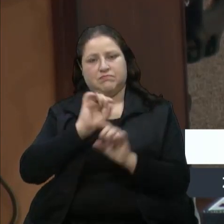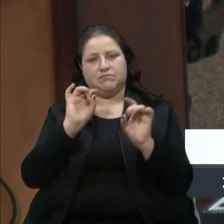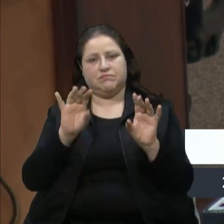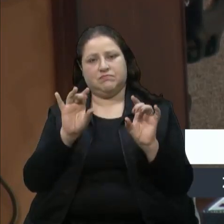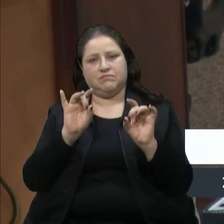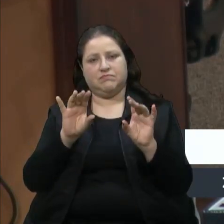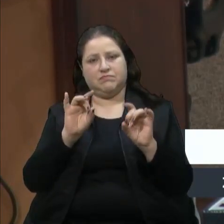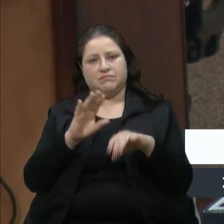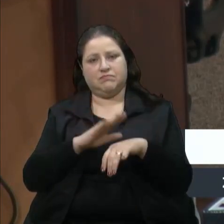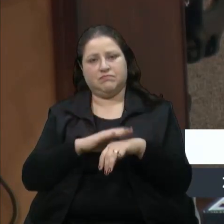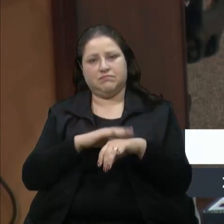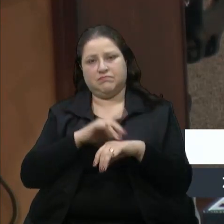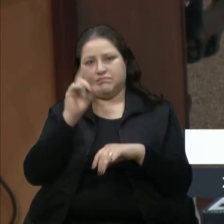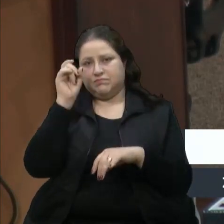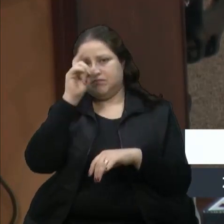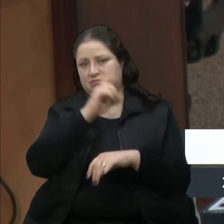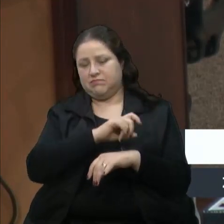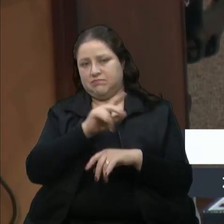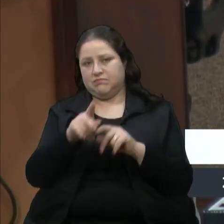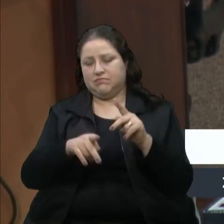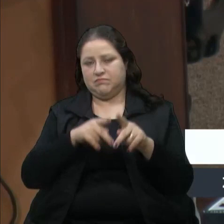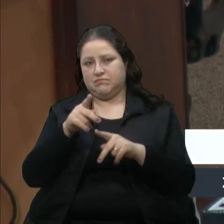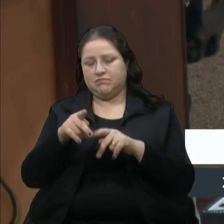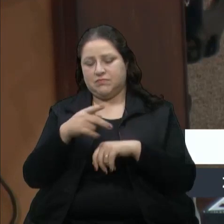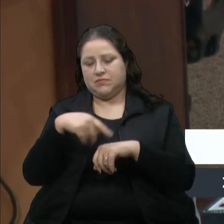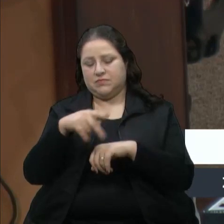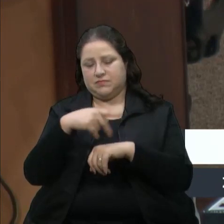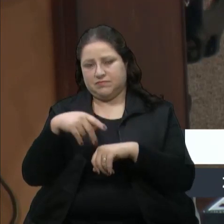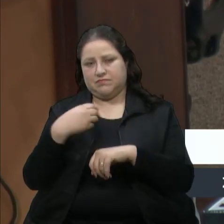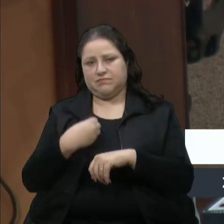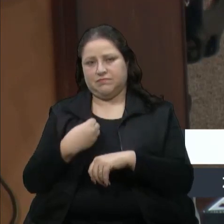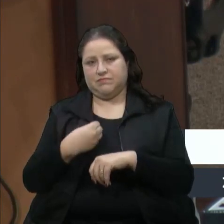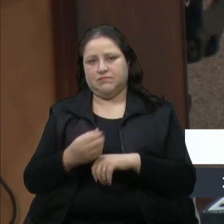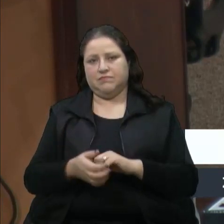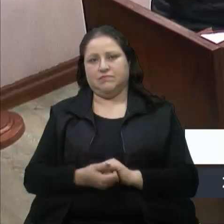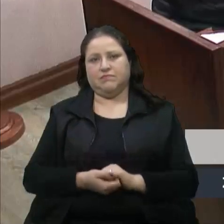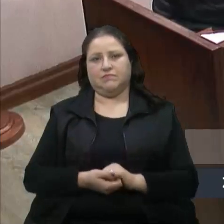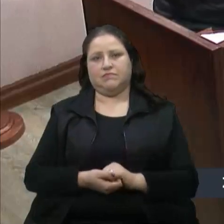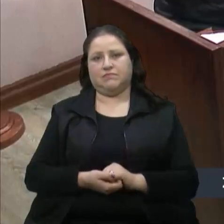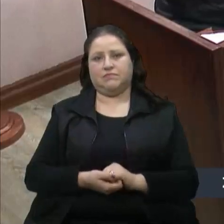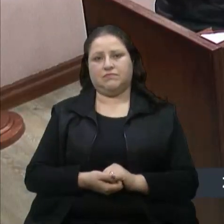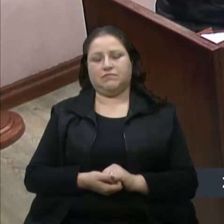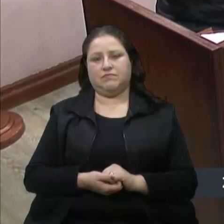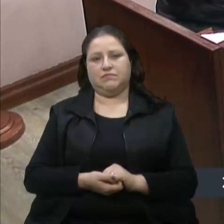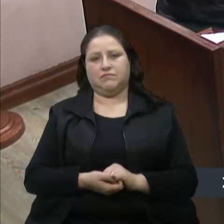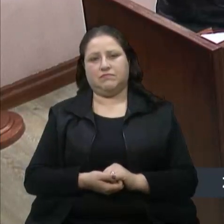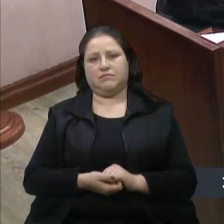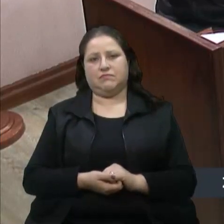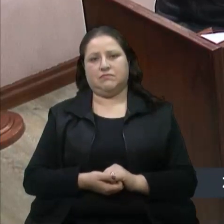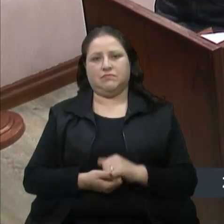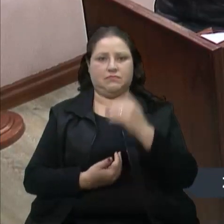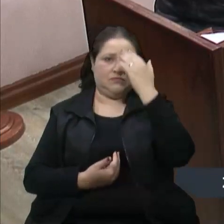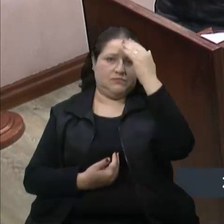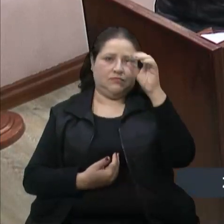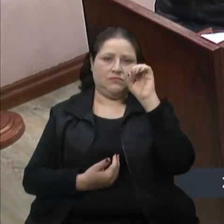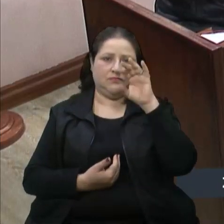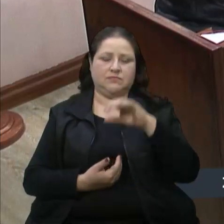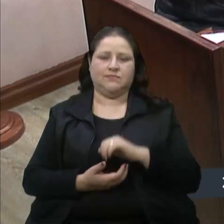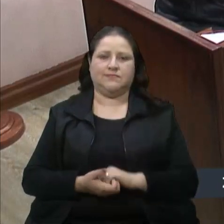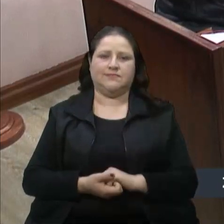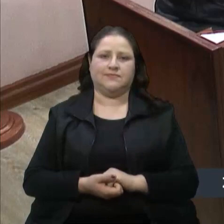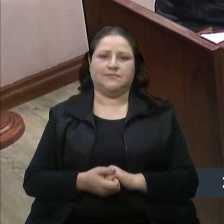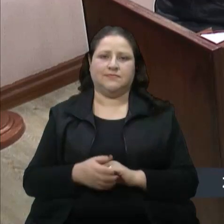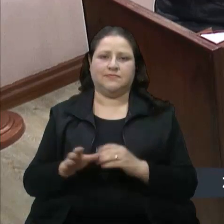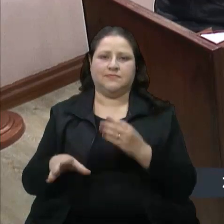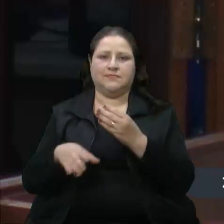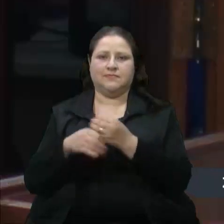especial no momento tão difícil que o país também atravessa. Parabéns, muito obrigado. Obrigado, vereador Fiuza. E comentando também a fala do